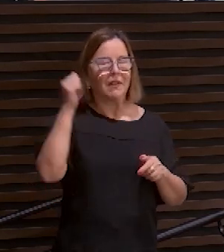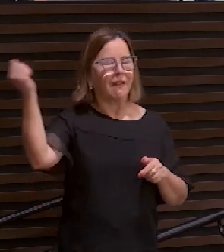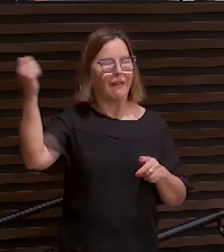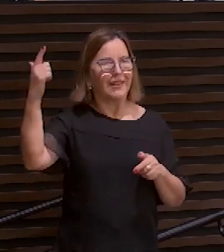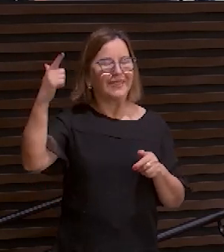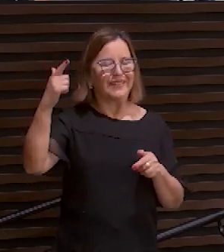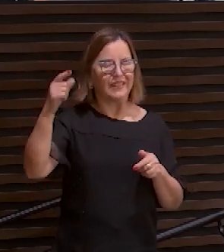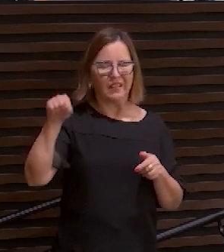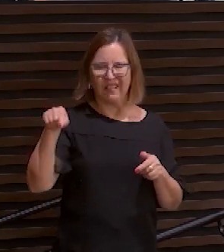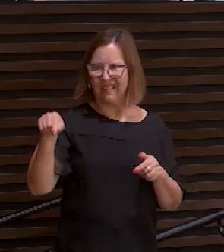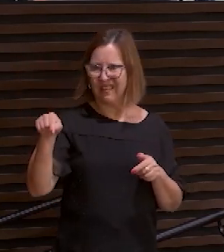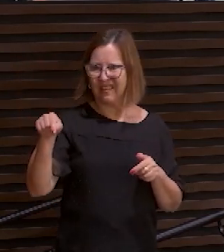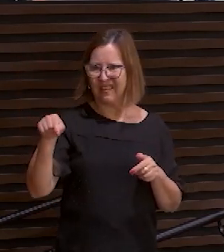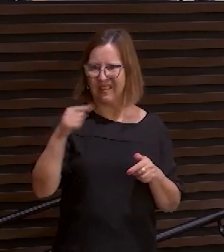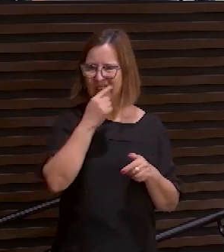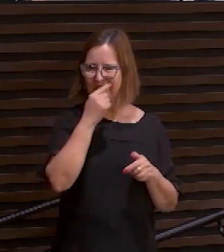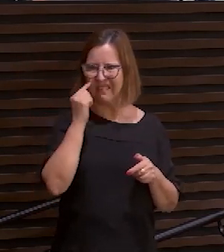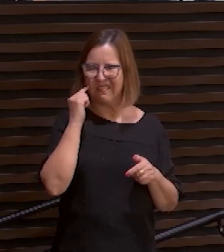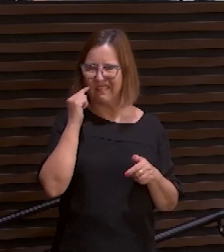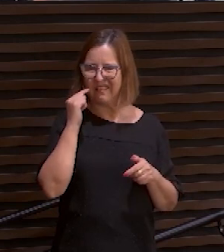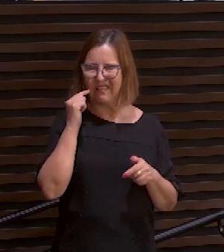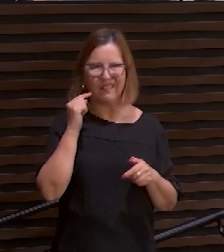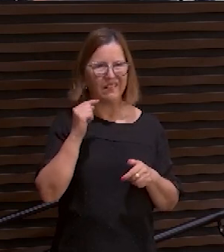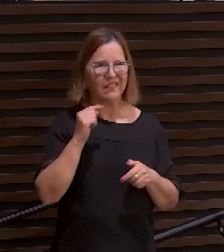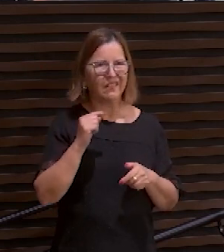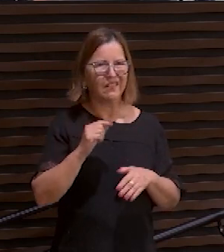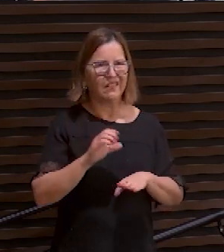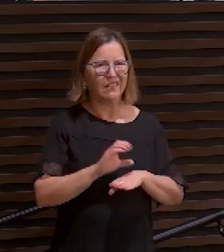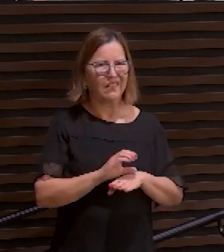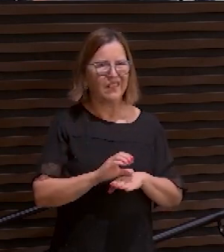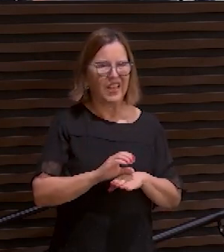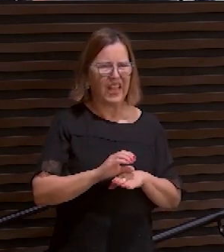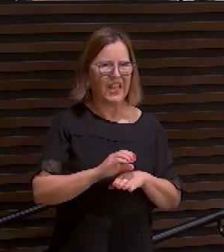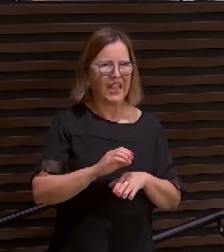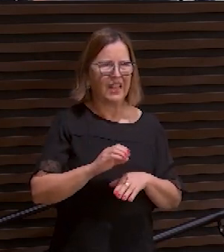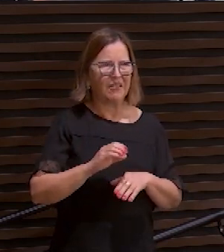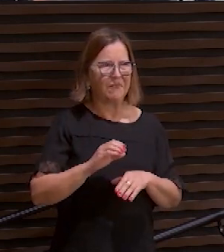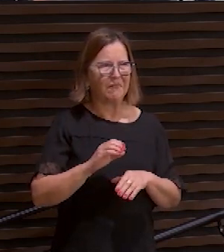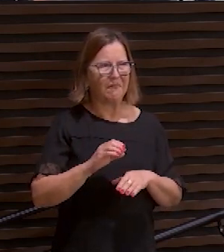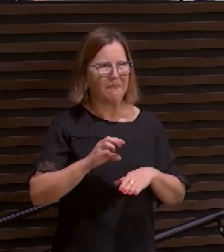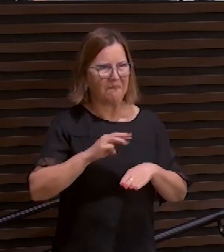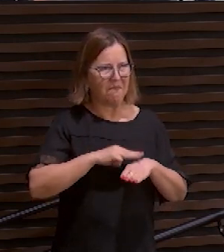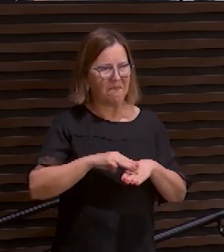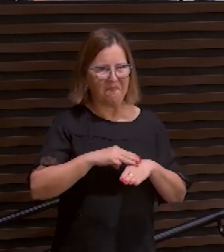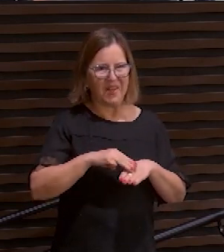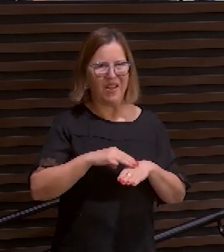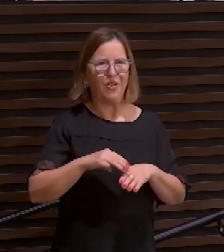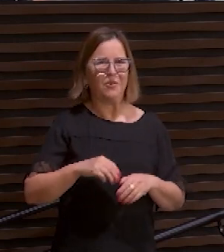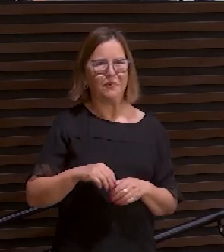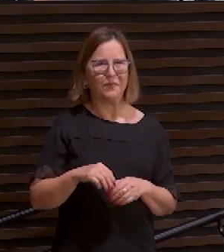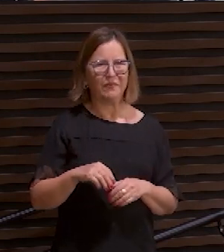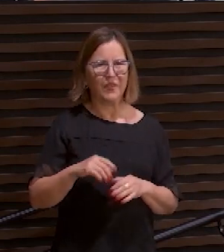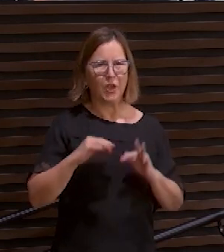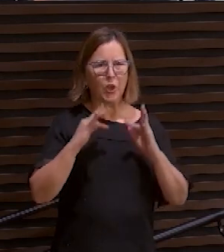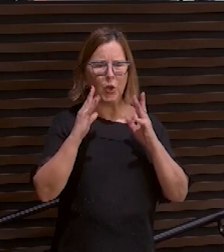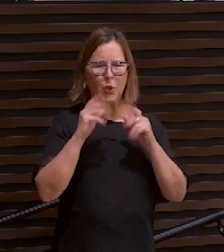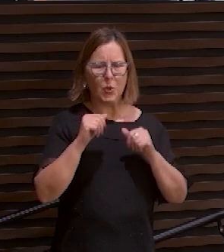Todos os irmãos eram bonitos e ela era feinha. E ela não se